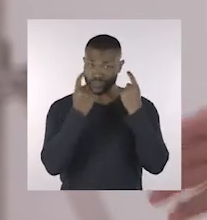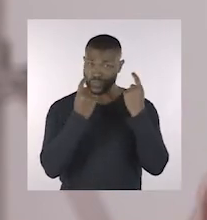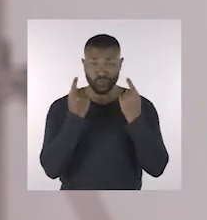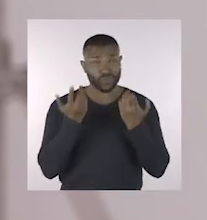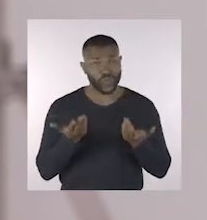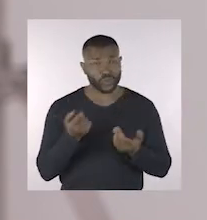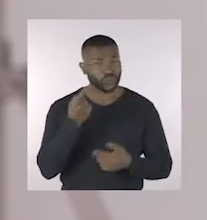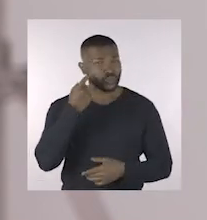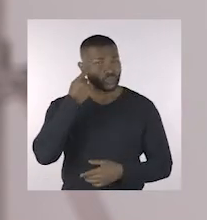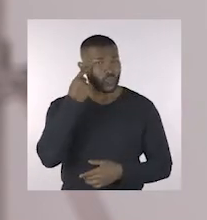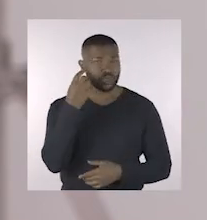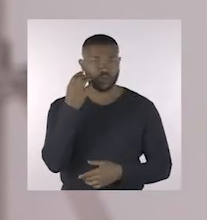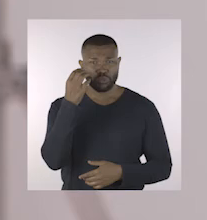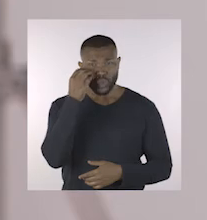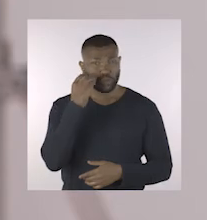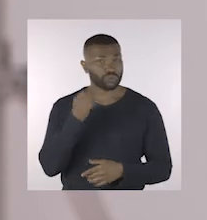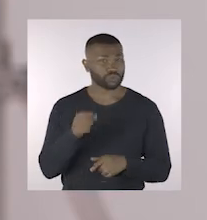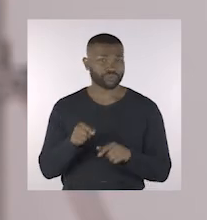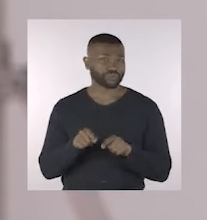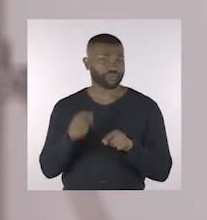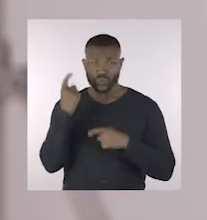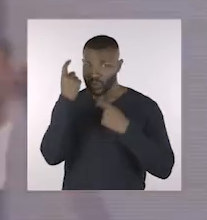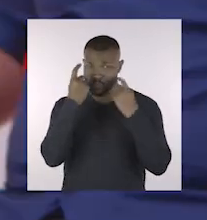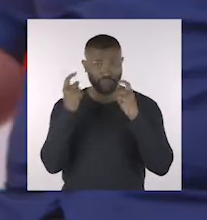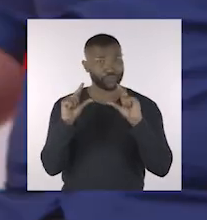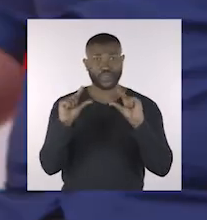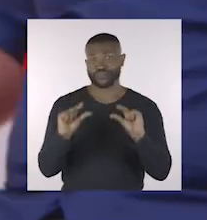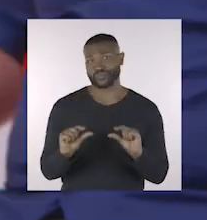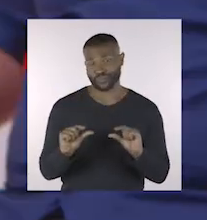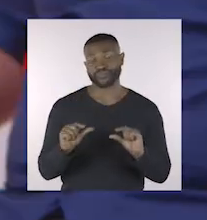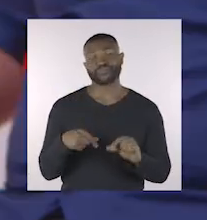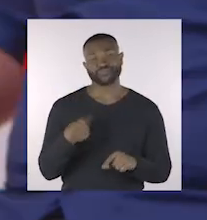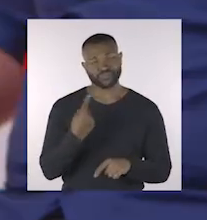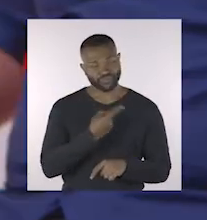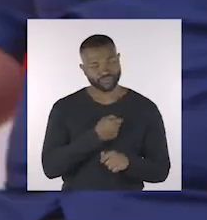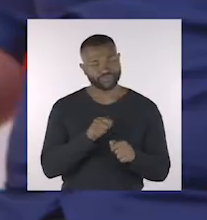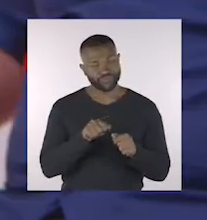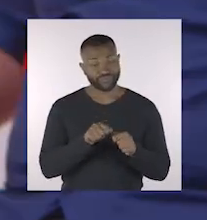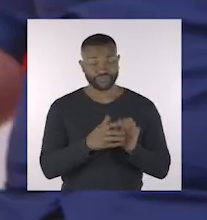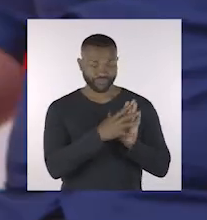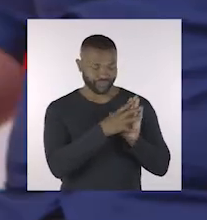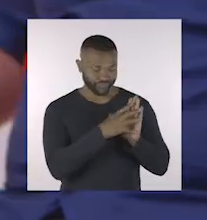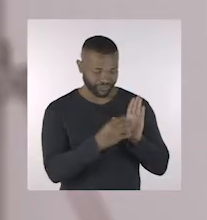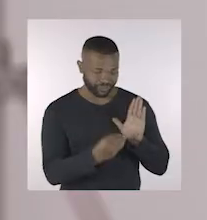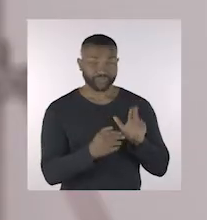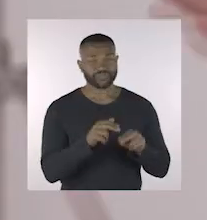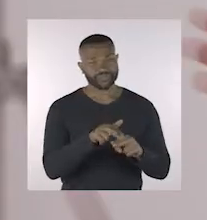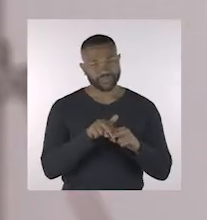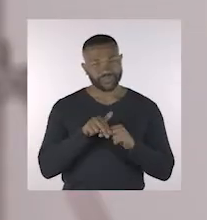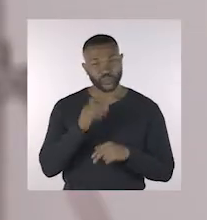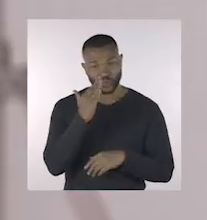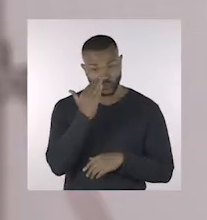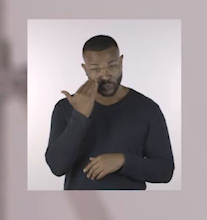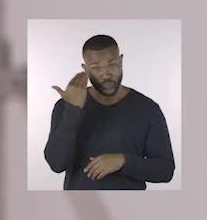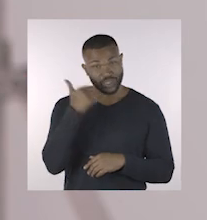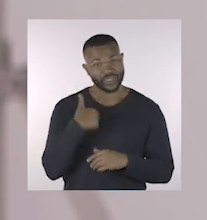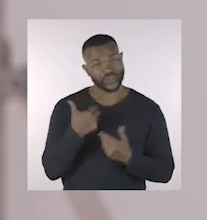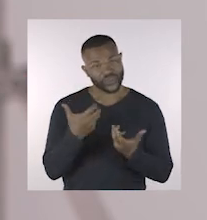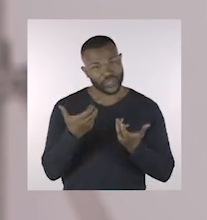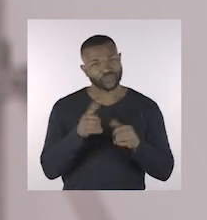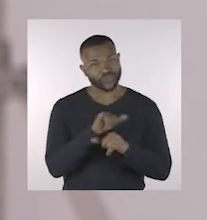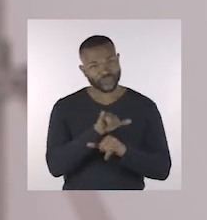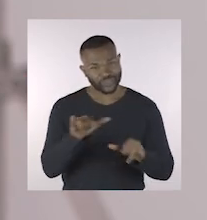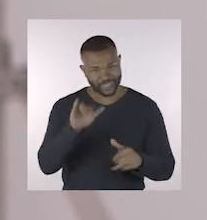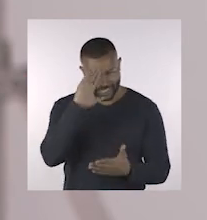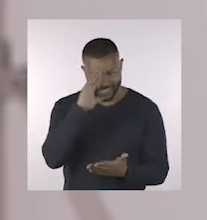nada preocupado e Dora e Bruno Covas menos ainda então nós vamos fazer esse exemplo por isso Gilmar